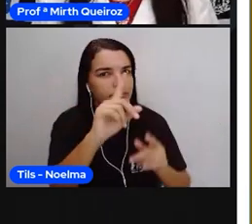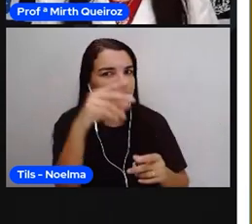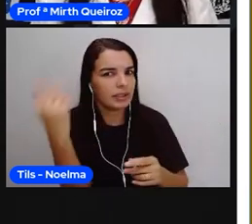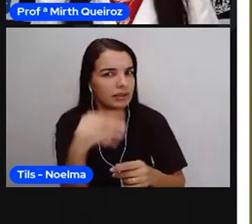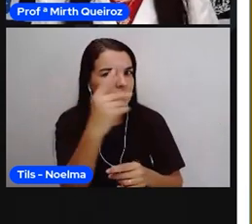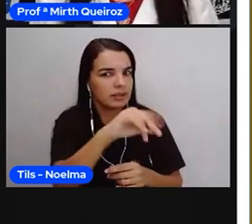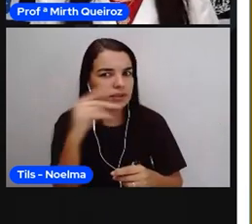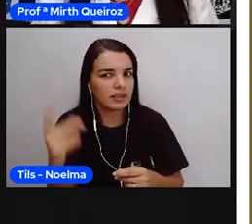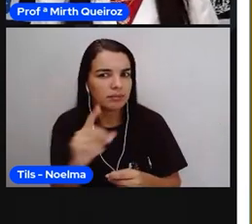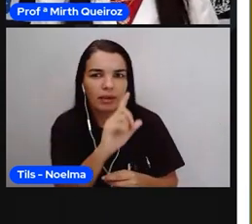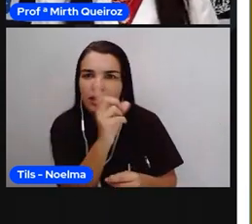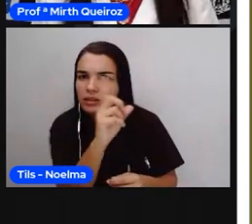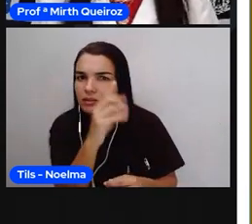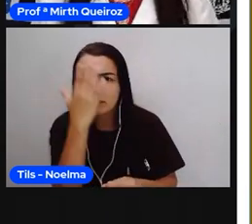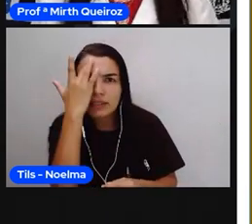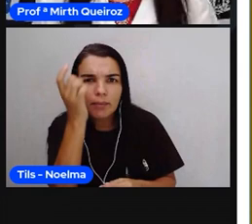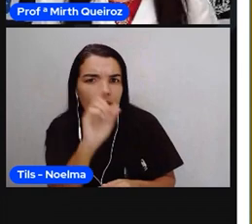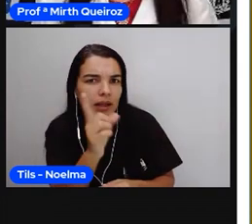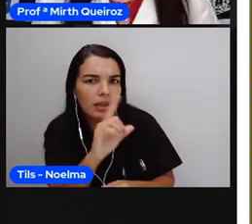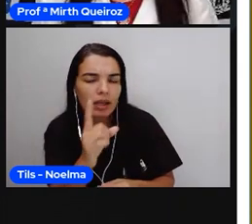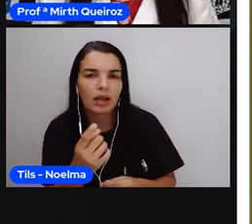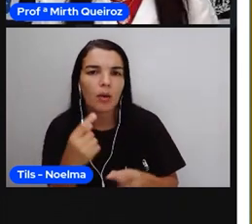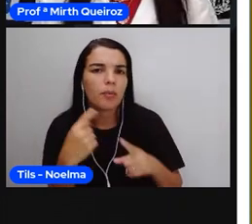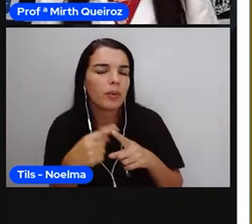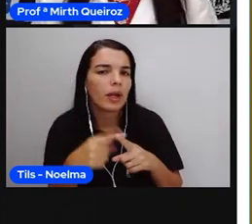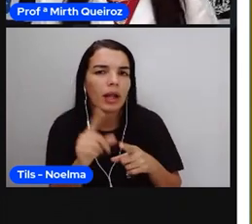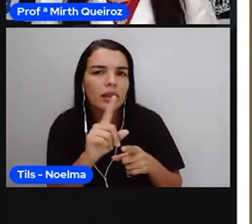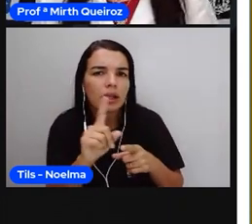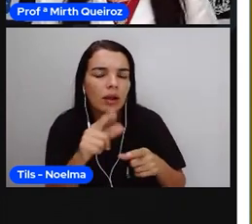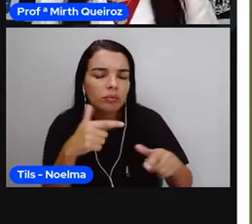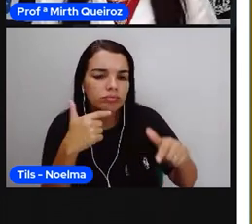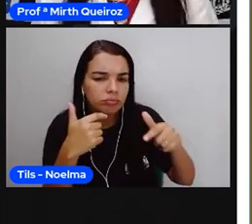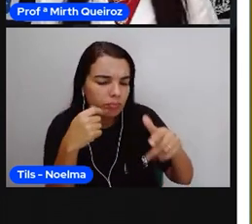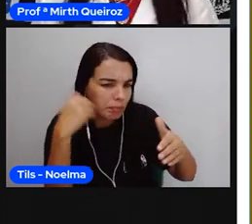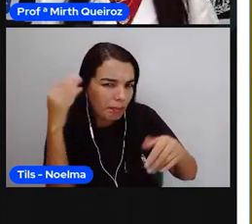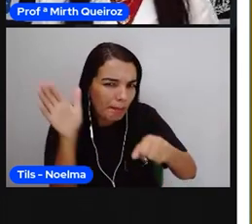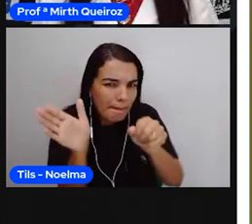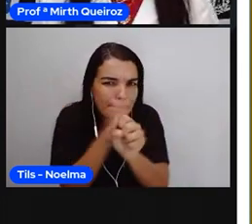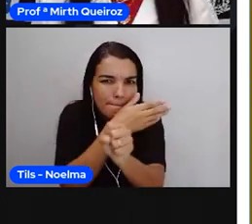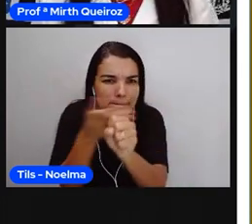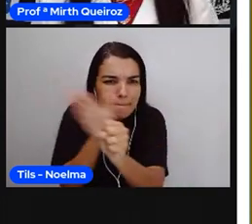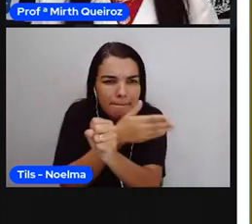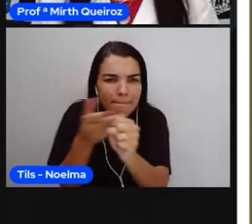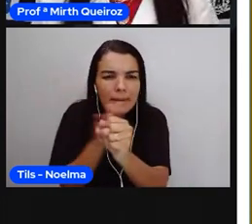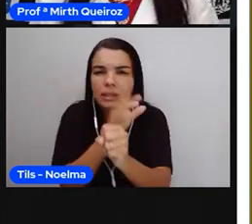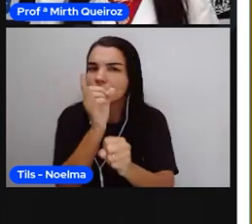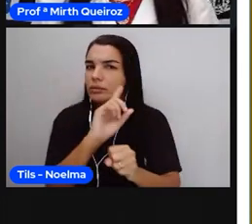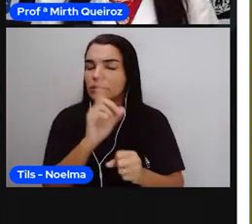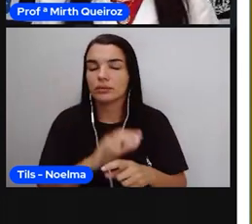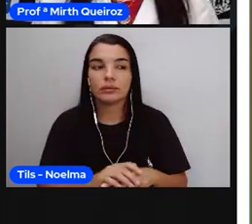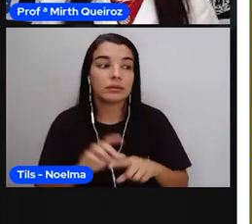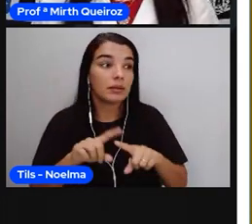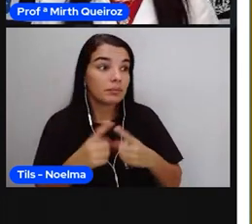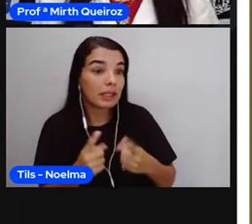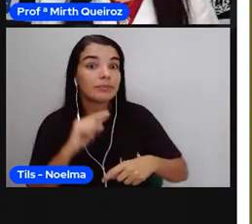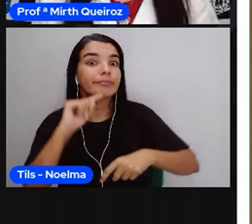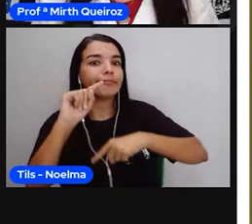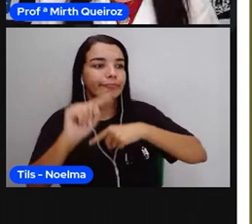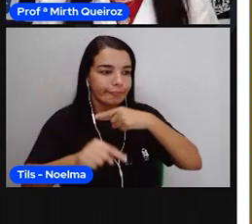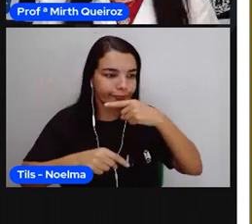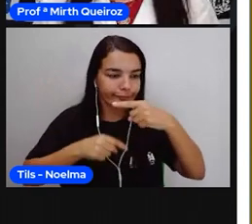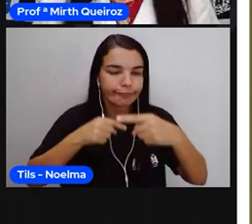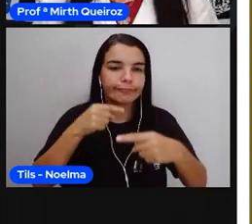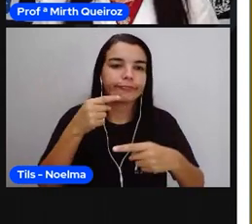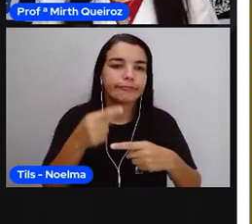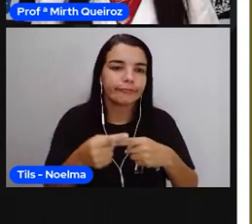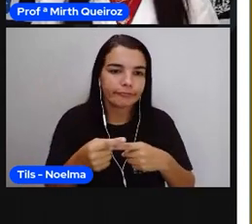horror deles que não tratavam as crianças dessa forma, né? E aí, castigo para esses jesuítas era um símbolo